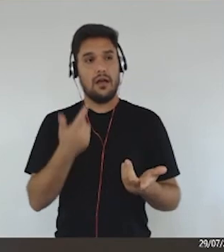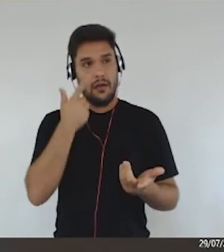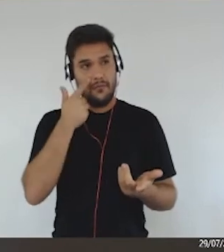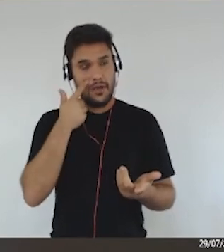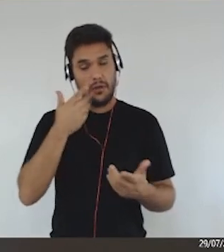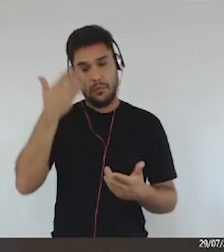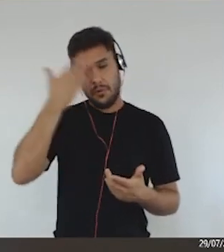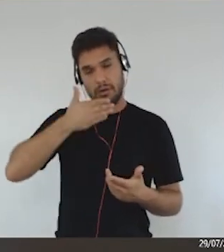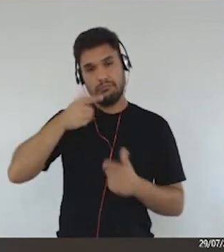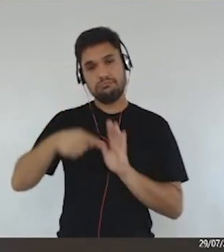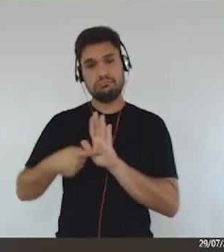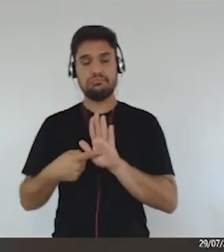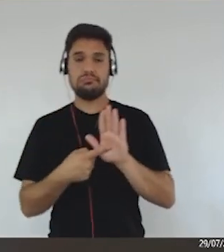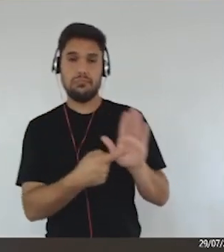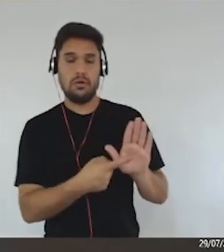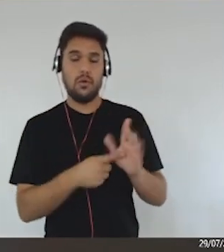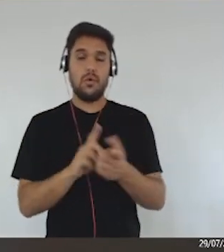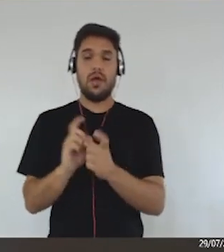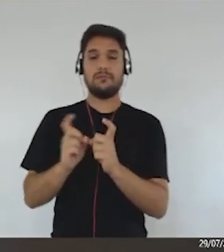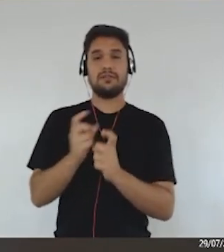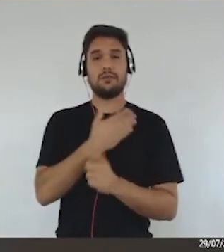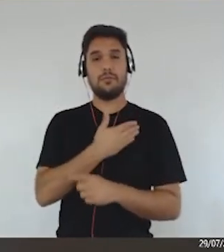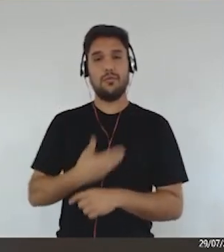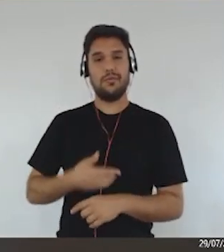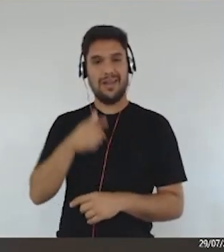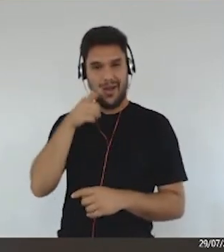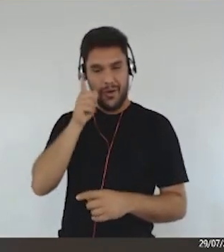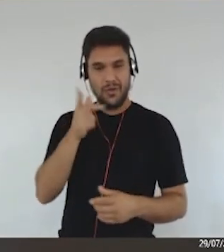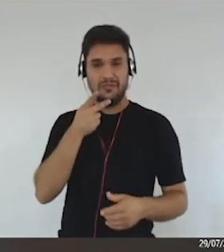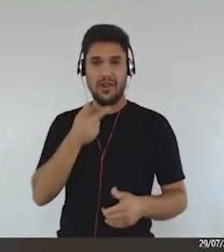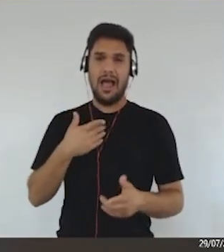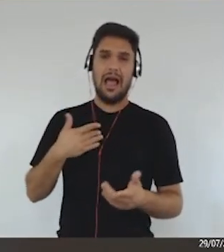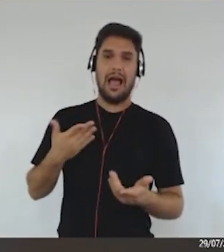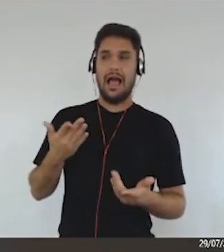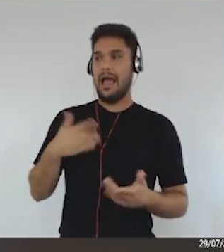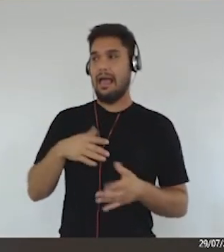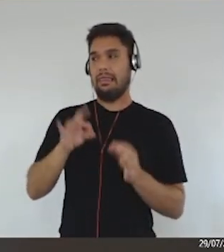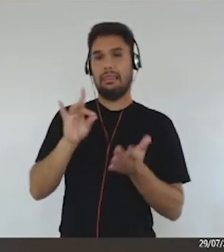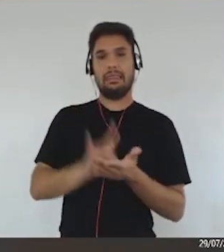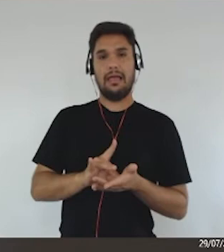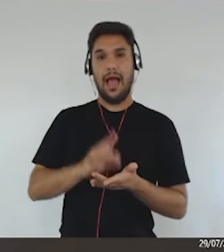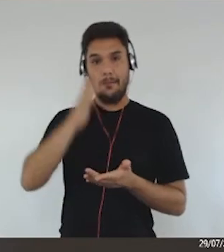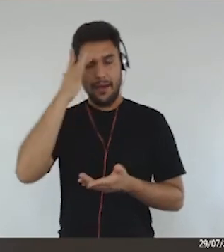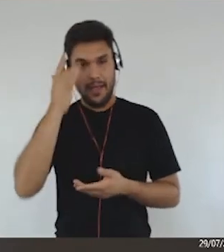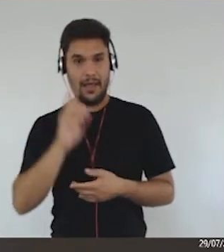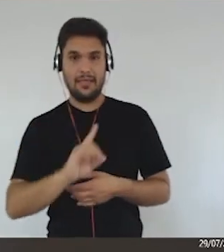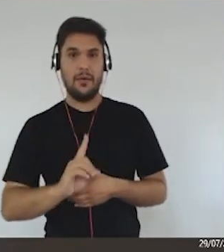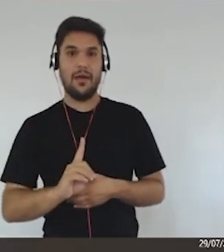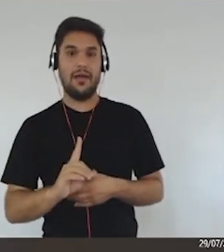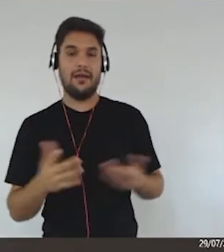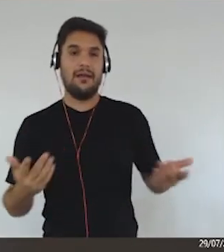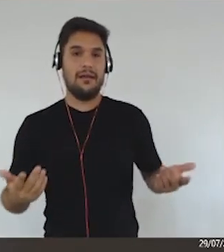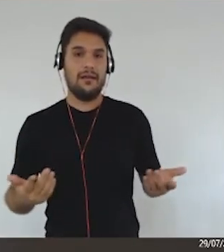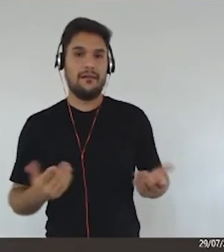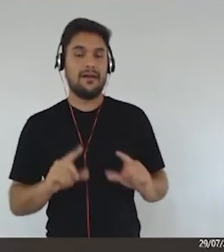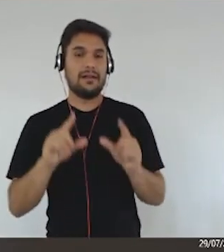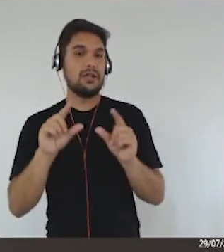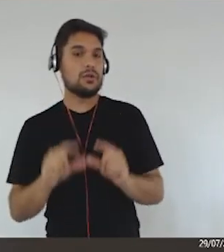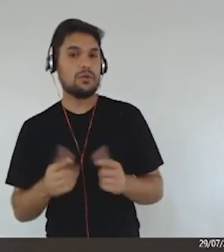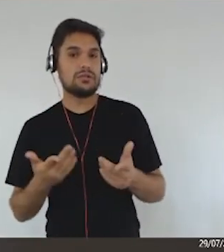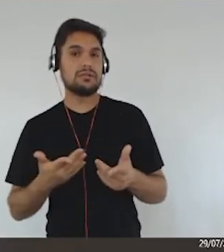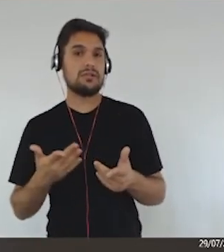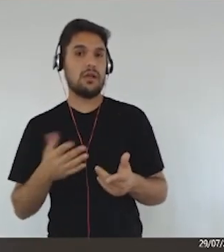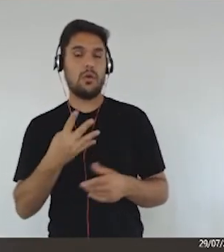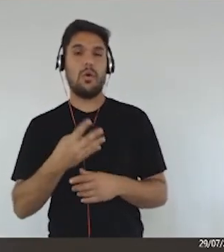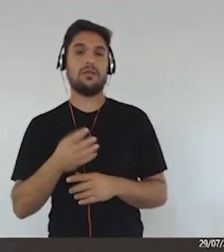defesa do programa de compliance, e como a administração pública que ontem disse que o seu programa era efetivo, amanhã ela não vai te dar a maior redução possível